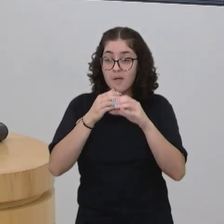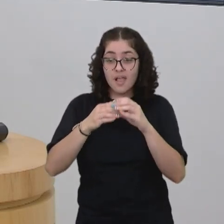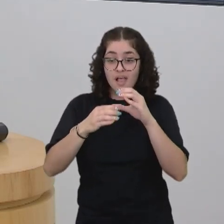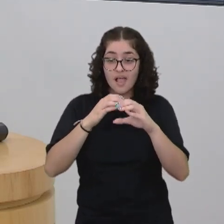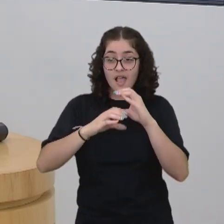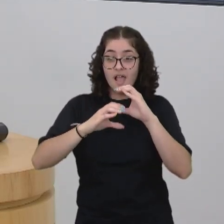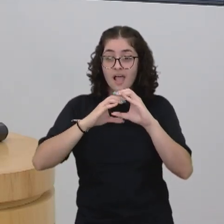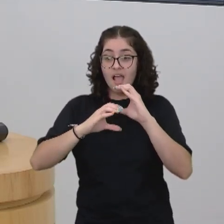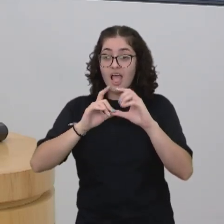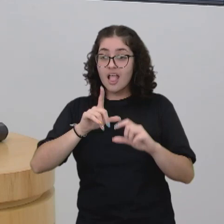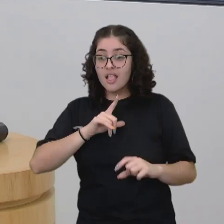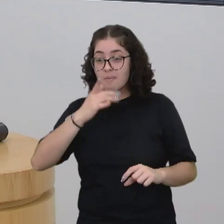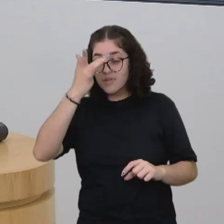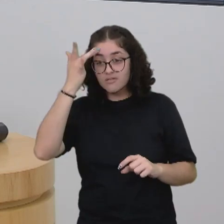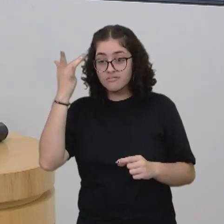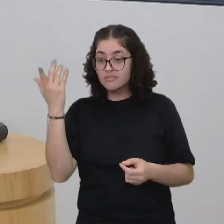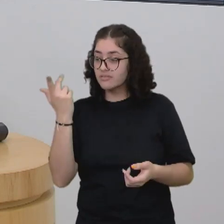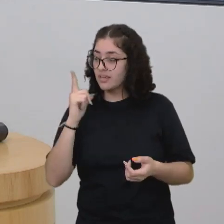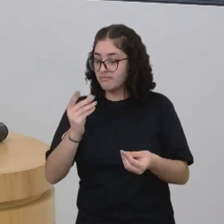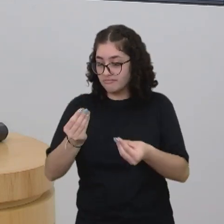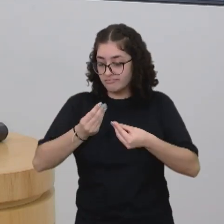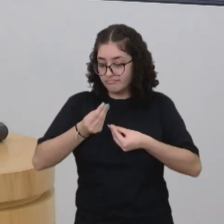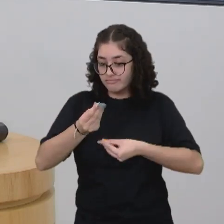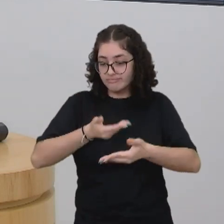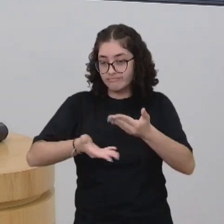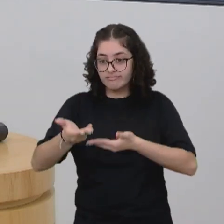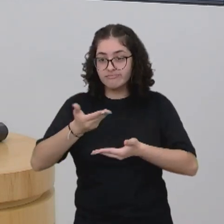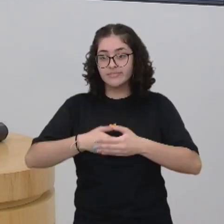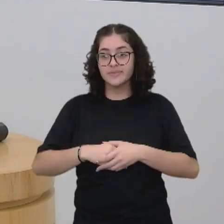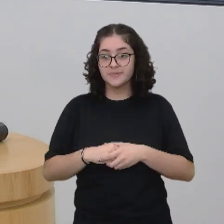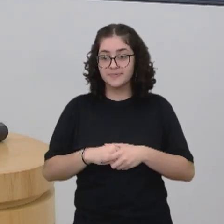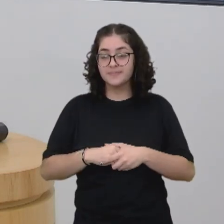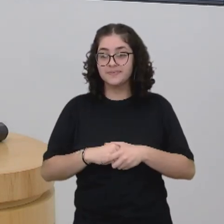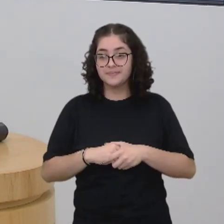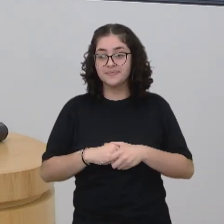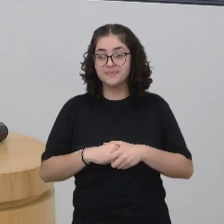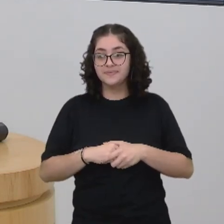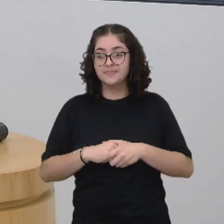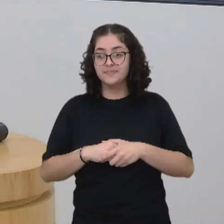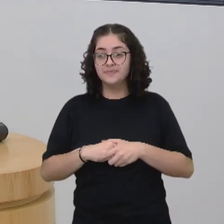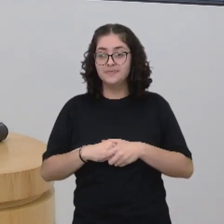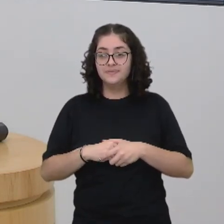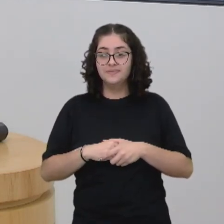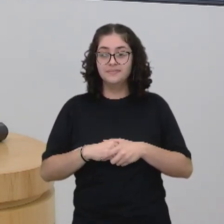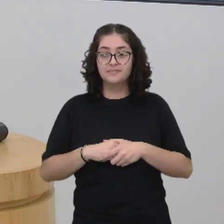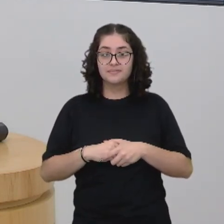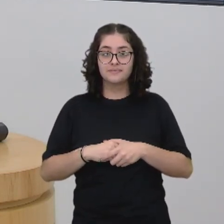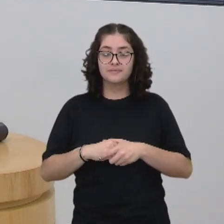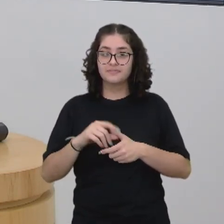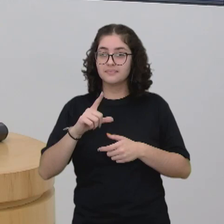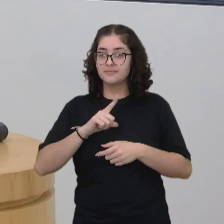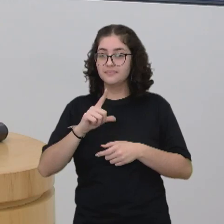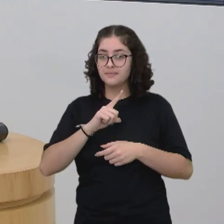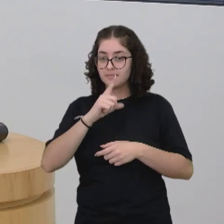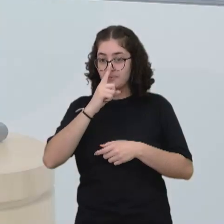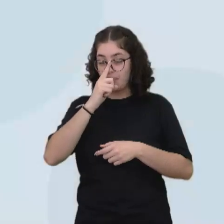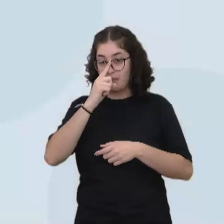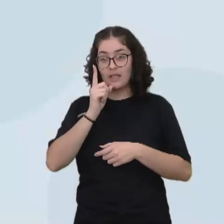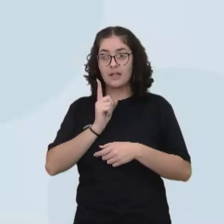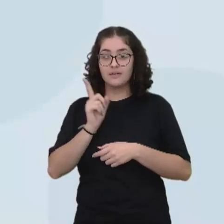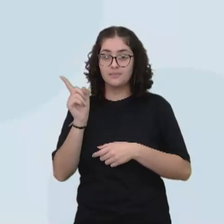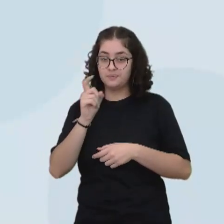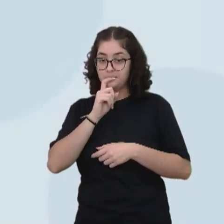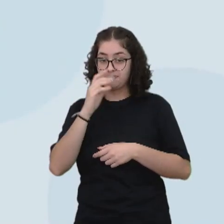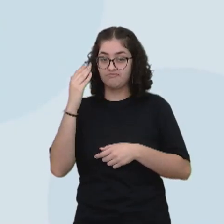quando existe alguém para receber a sua mensagem. Tá? E aí a gente tem aqui, o Vinícius de Lima, que